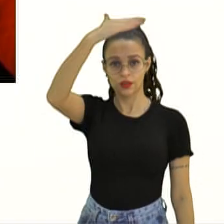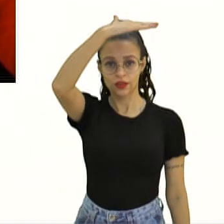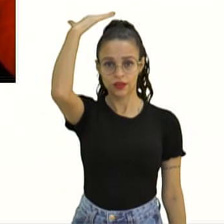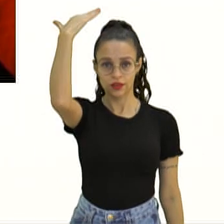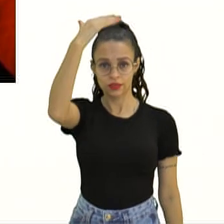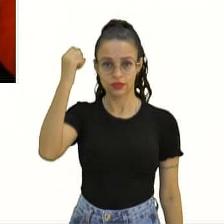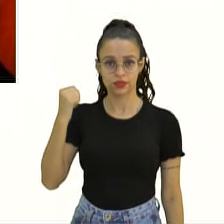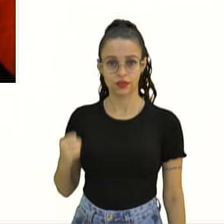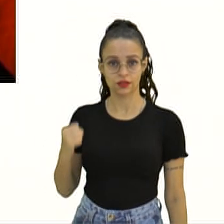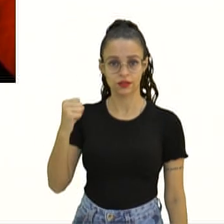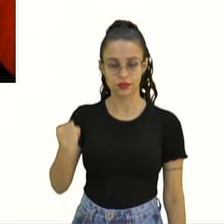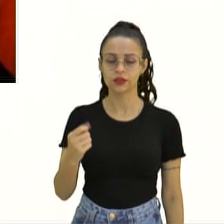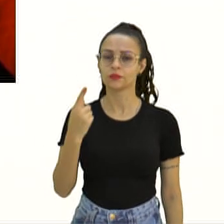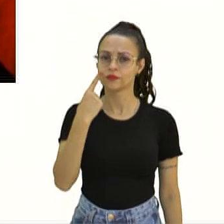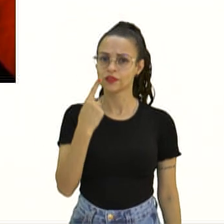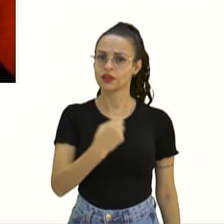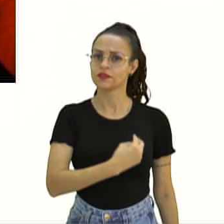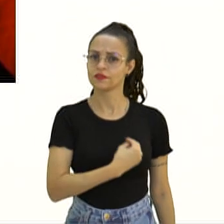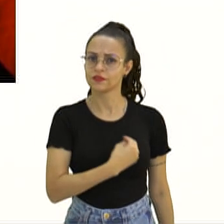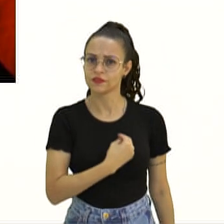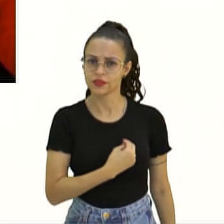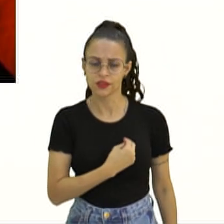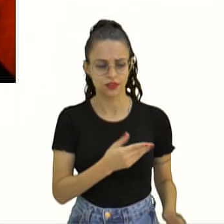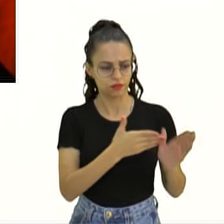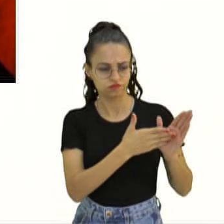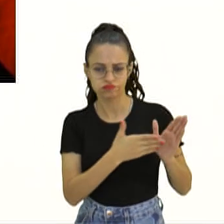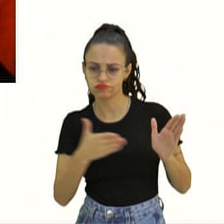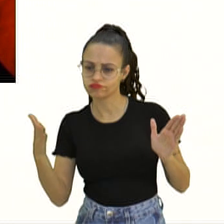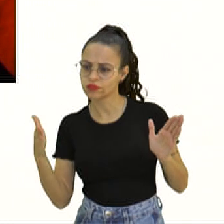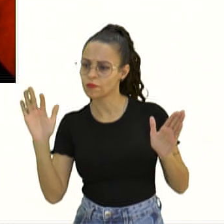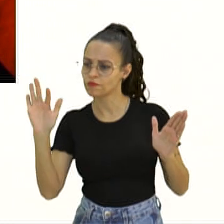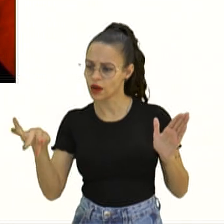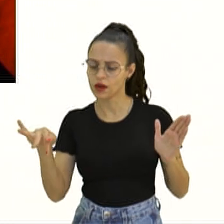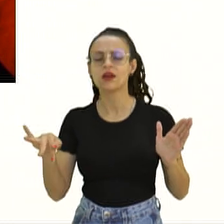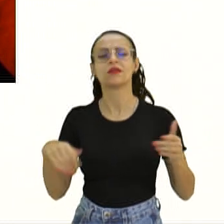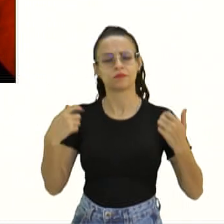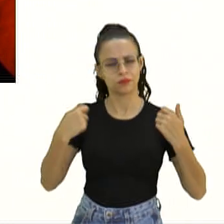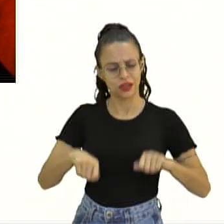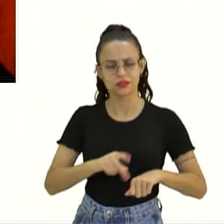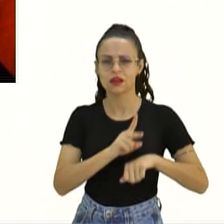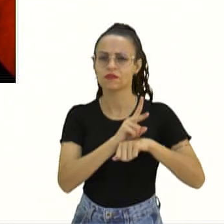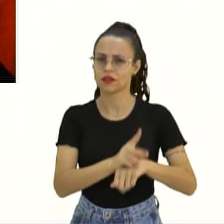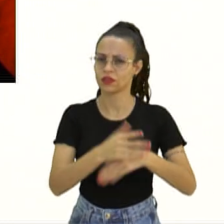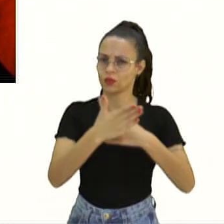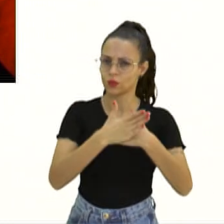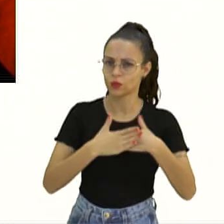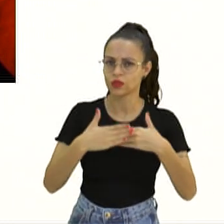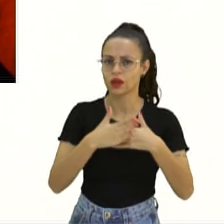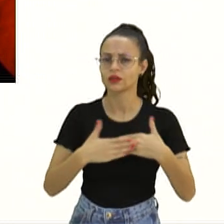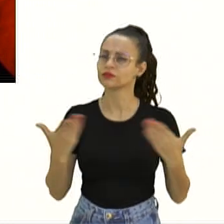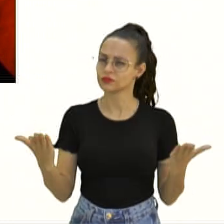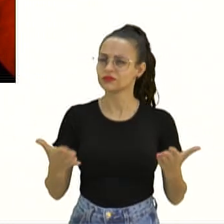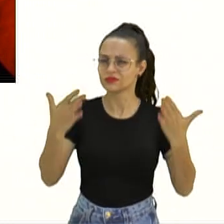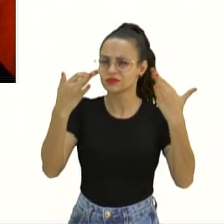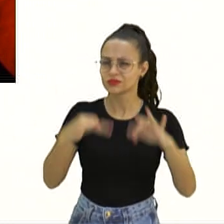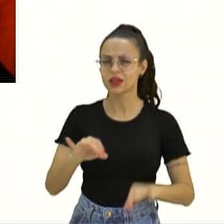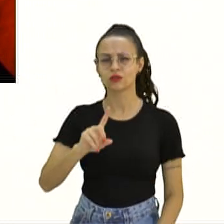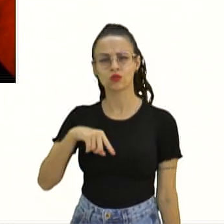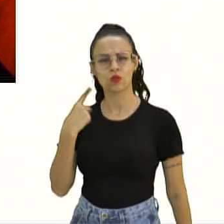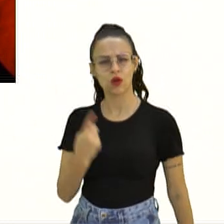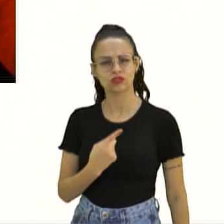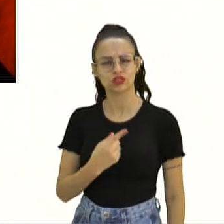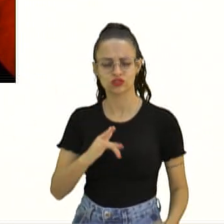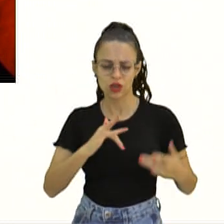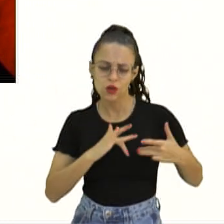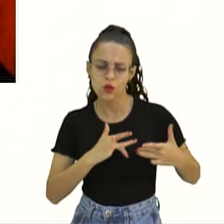visto que a nossa vida começa e termina com a necessidade de afeto de cuidado não seria sensato praticar